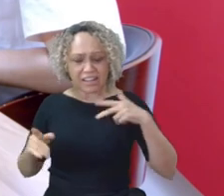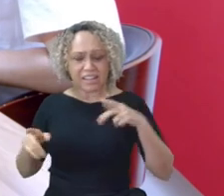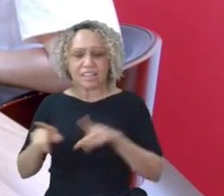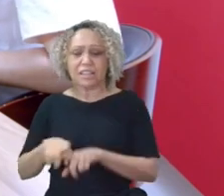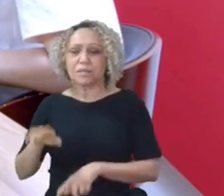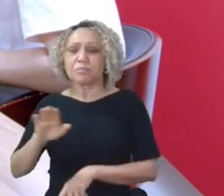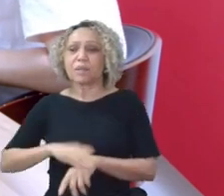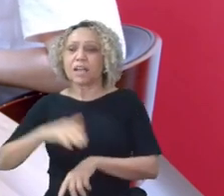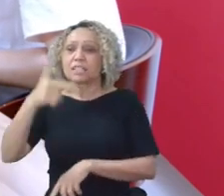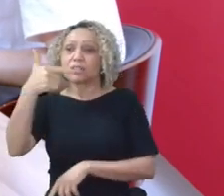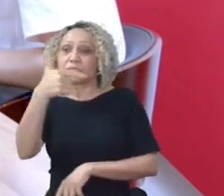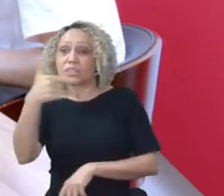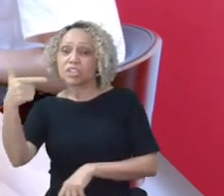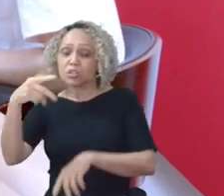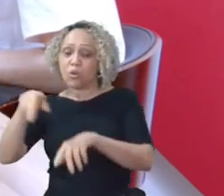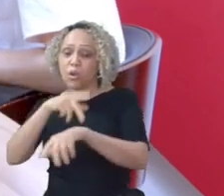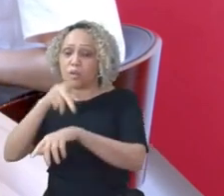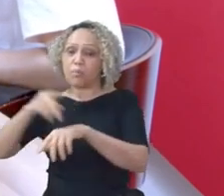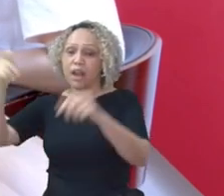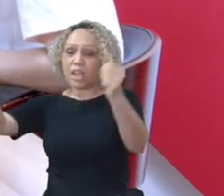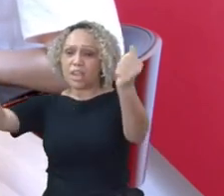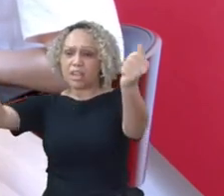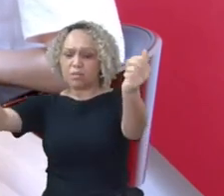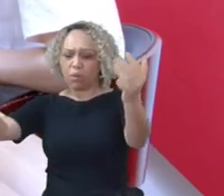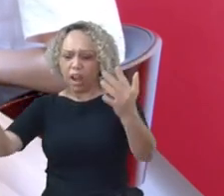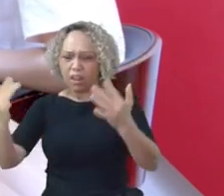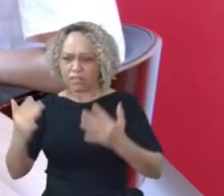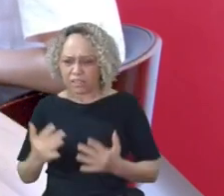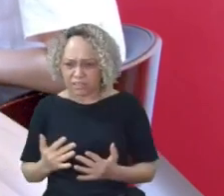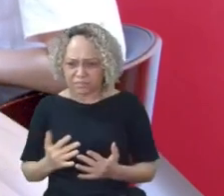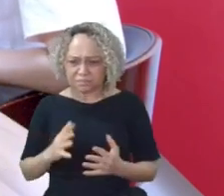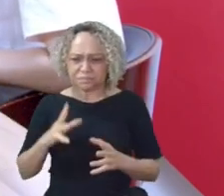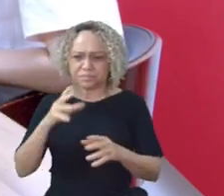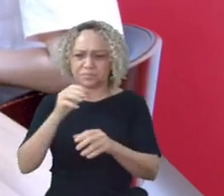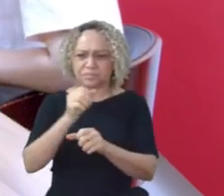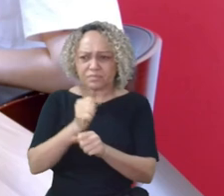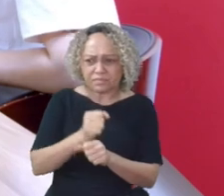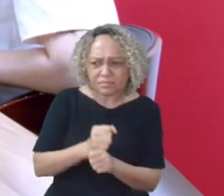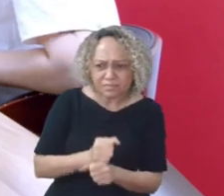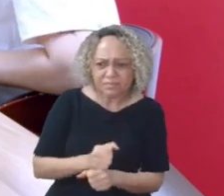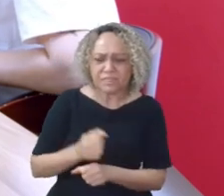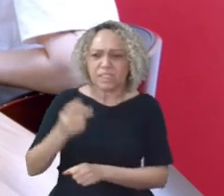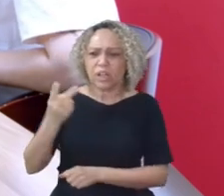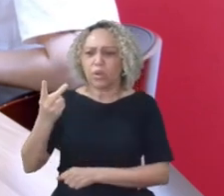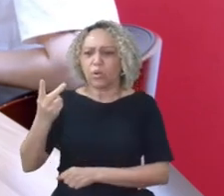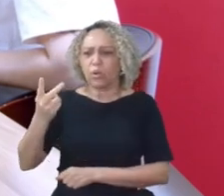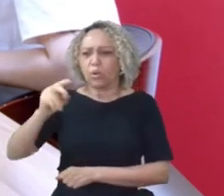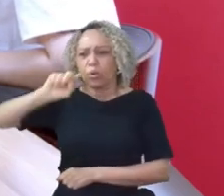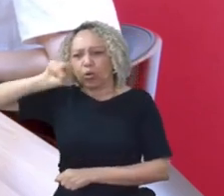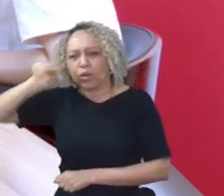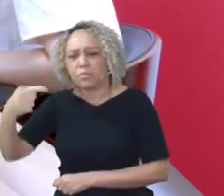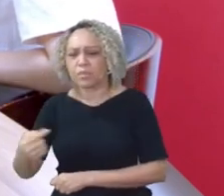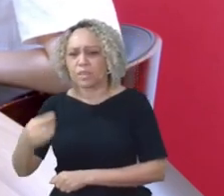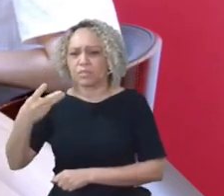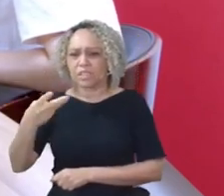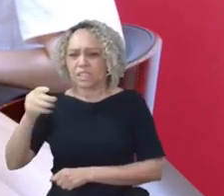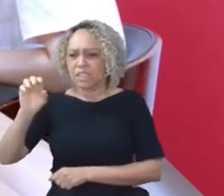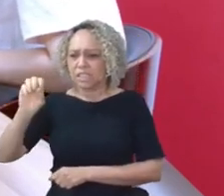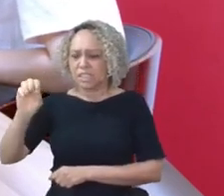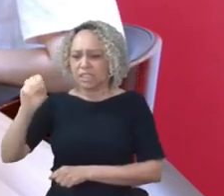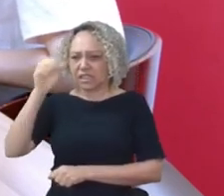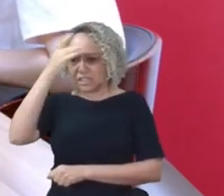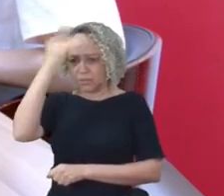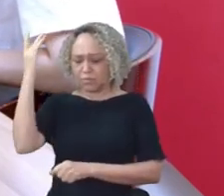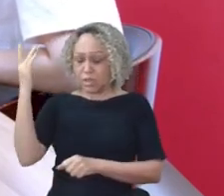cada uma até 50 atletas, totalizando cerca de 2.300 participantes. Foi